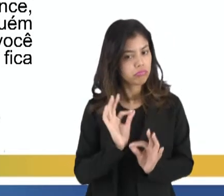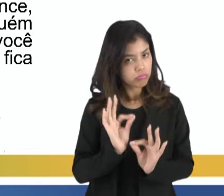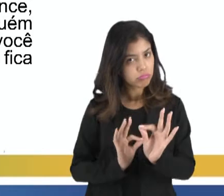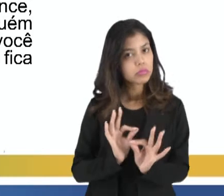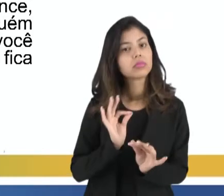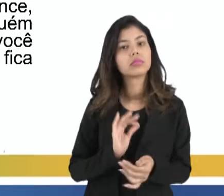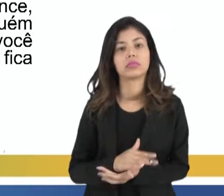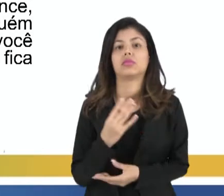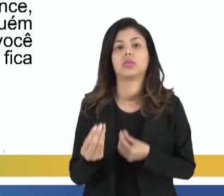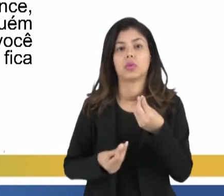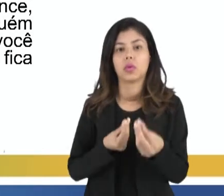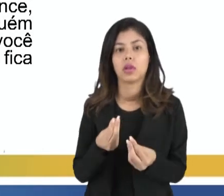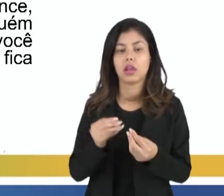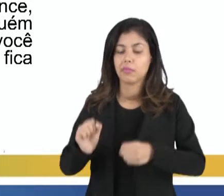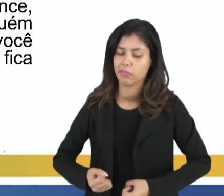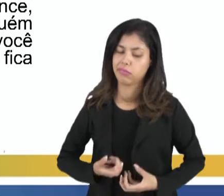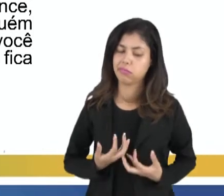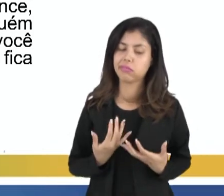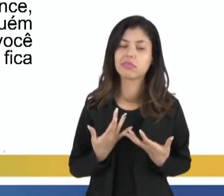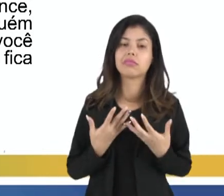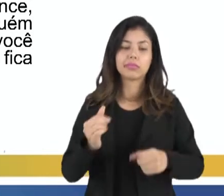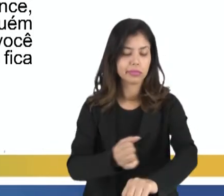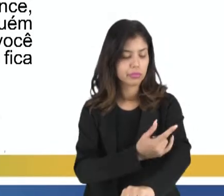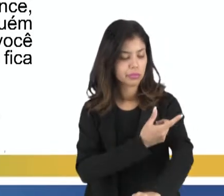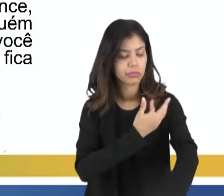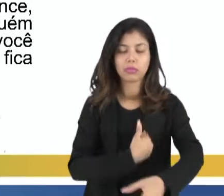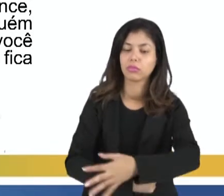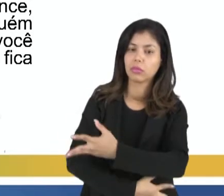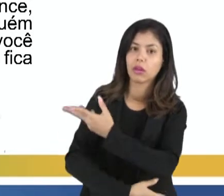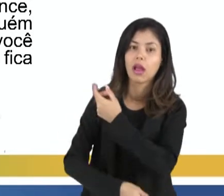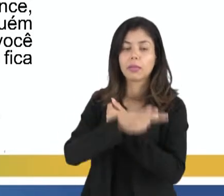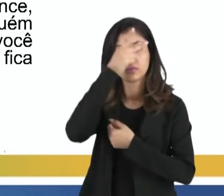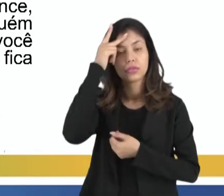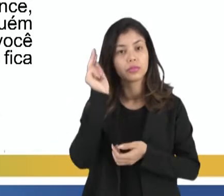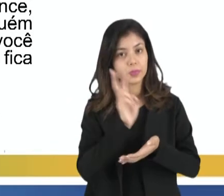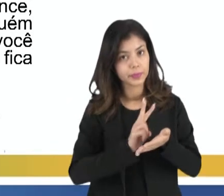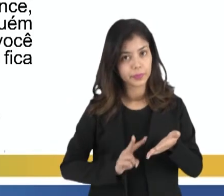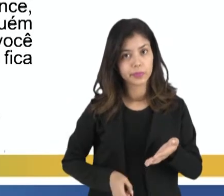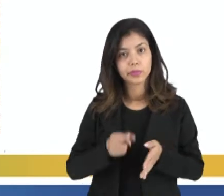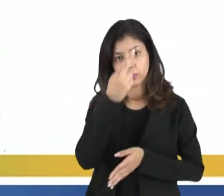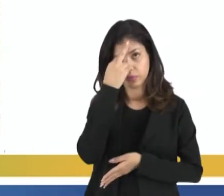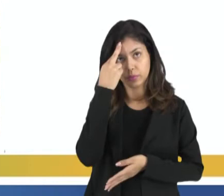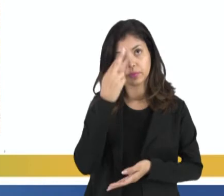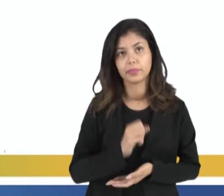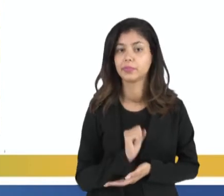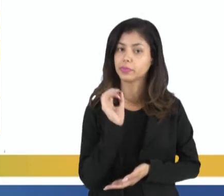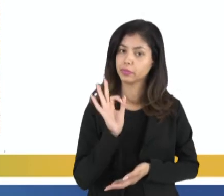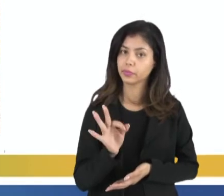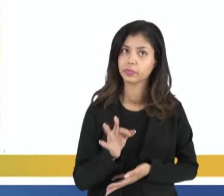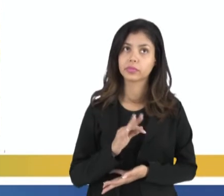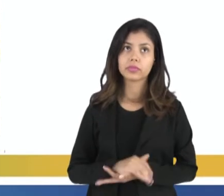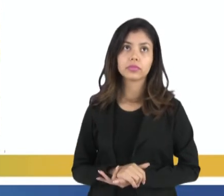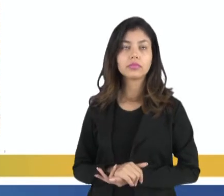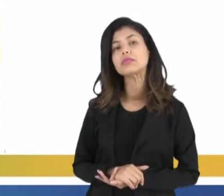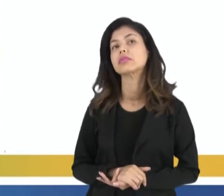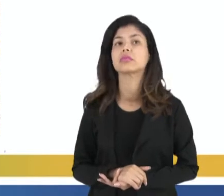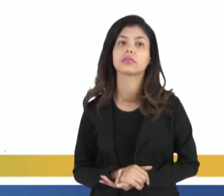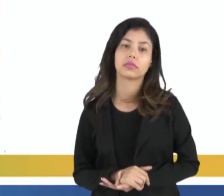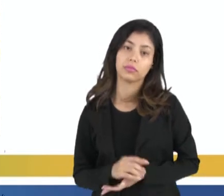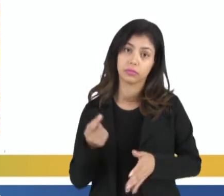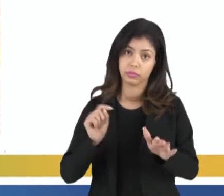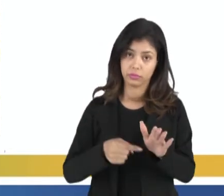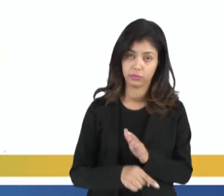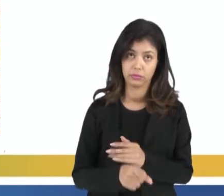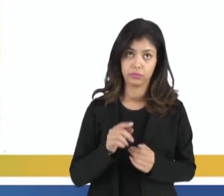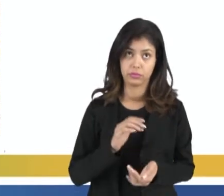elaborada, de modo que ela venha o quê? Emocionar, ela vem impressionar quem for ler aquela história, tá certo? Então, aqui,